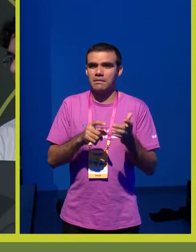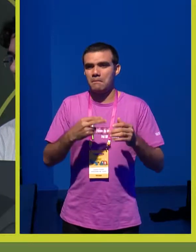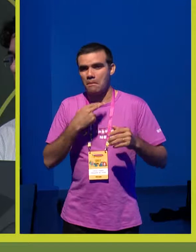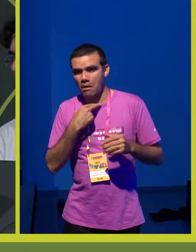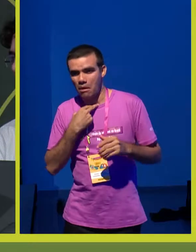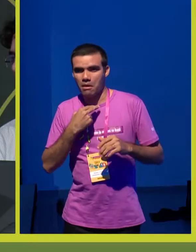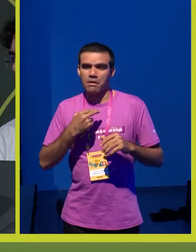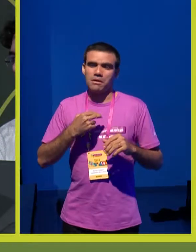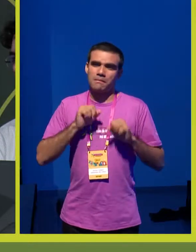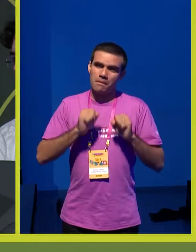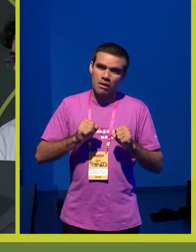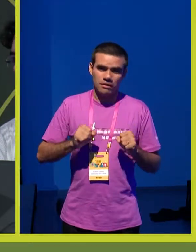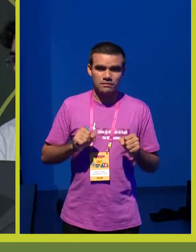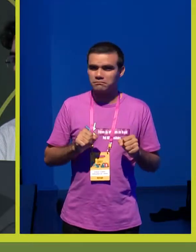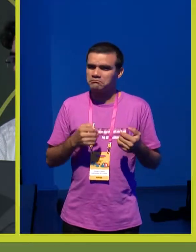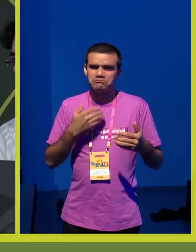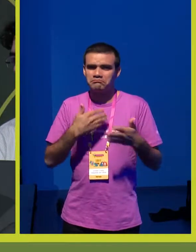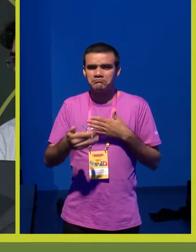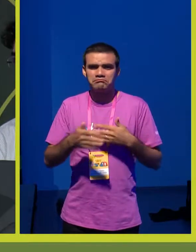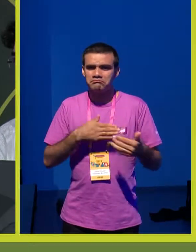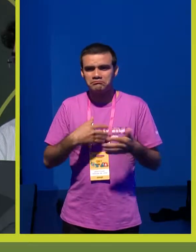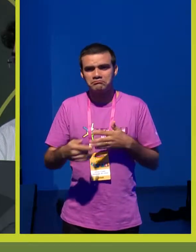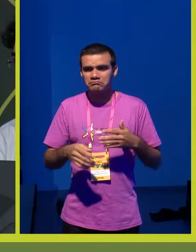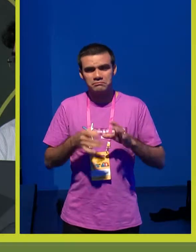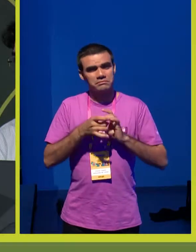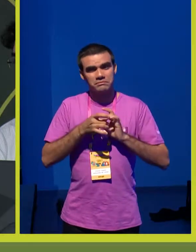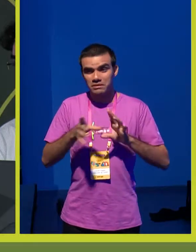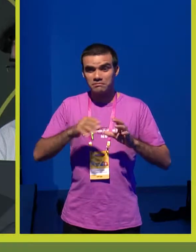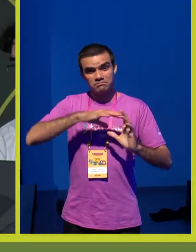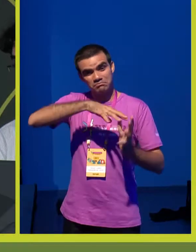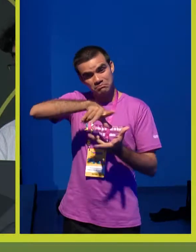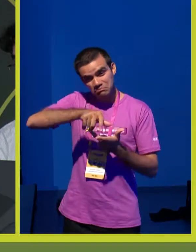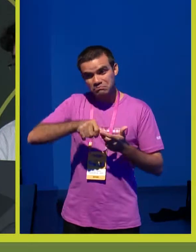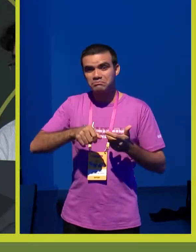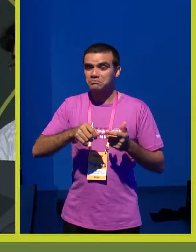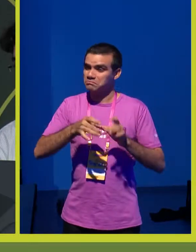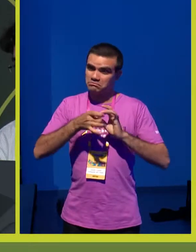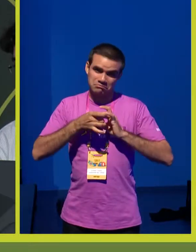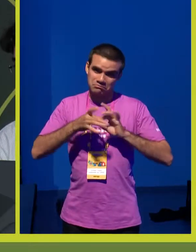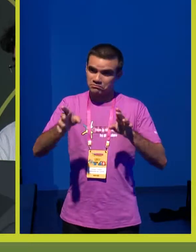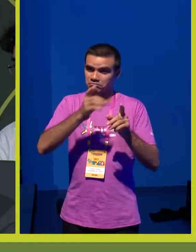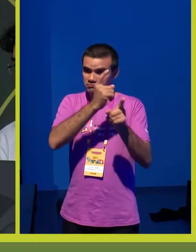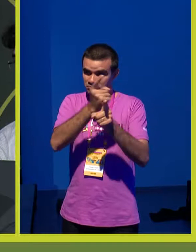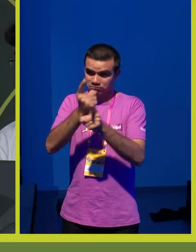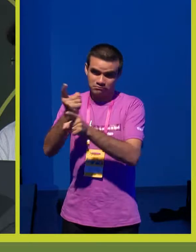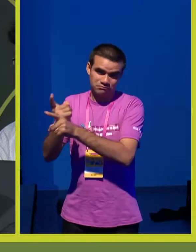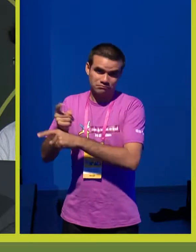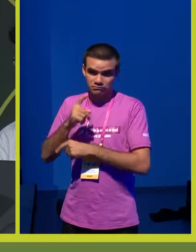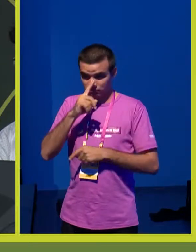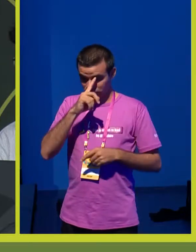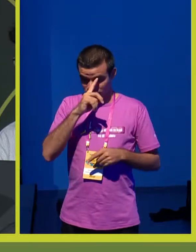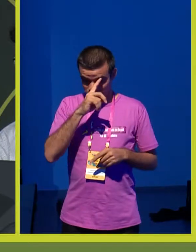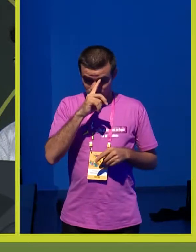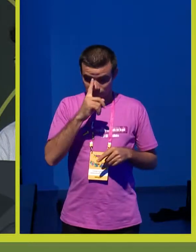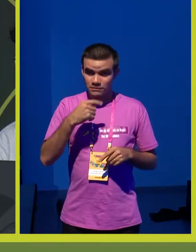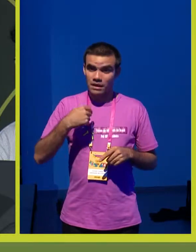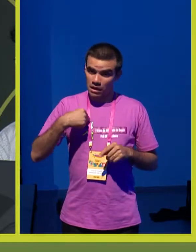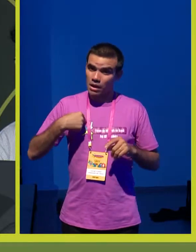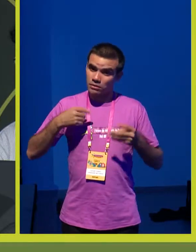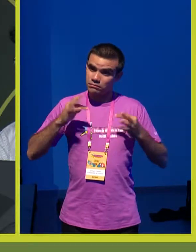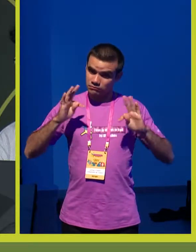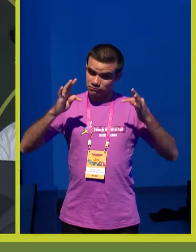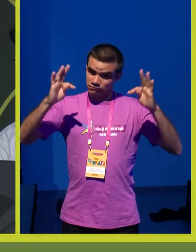disso você pode ser identificado em qualquer lugar do mundo e eu estou falando disso como um fornecedor de